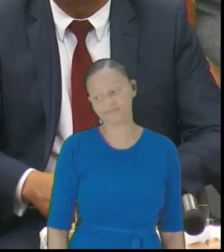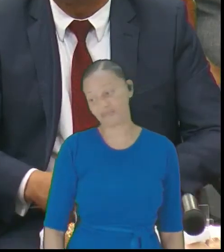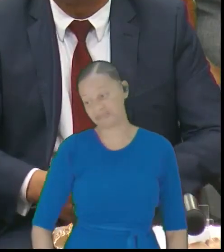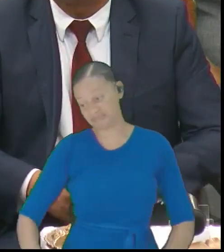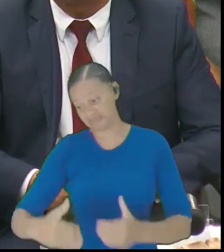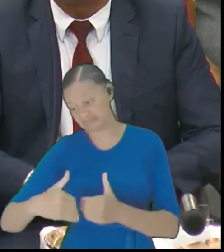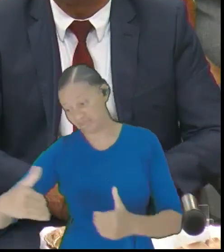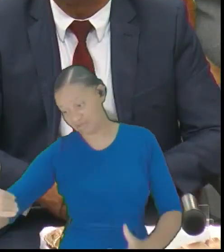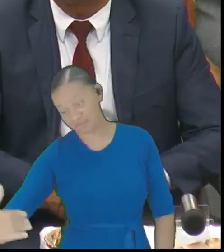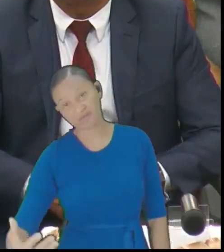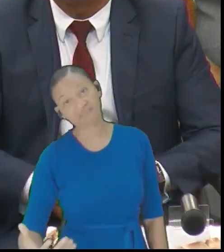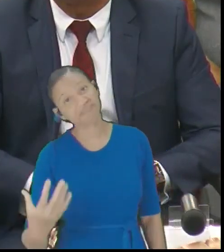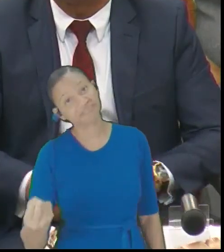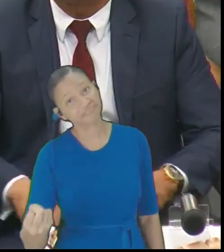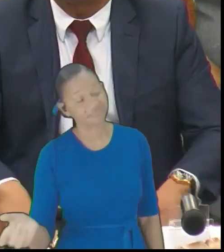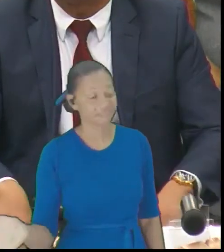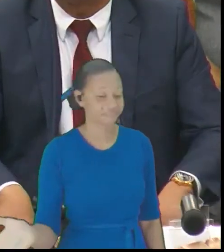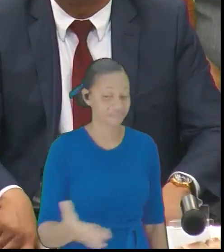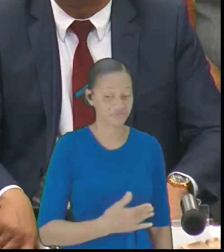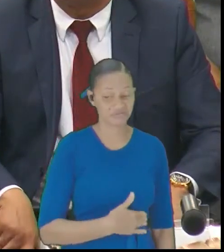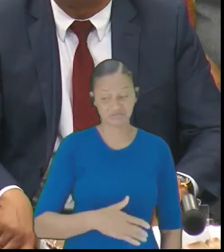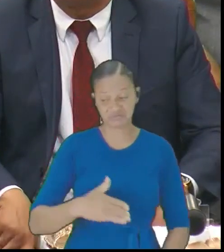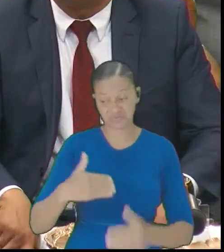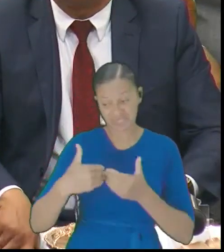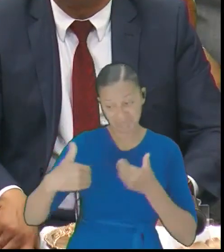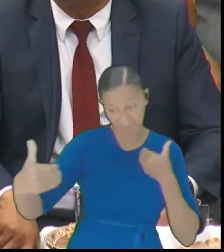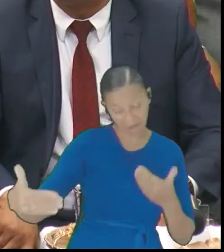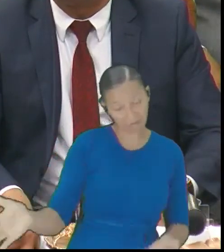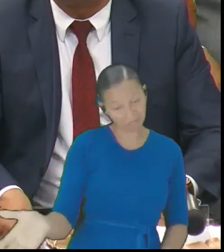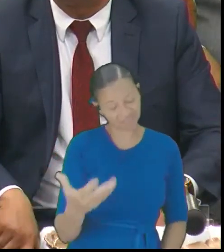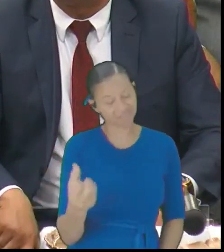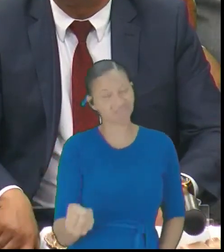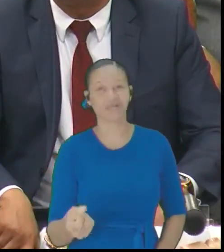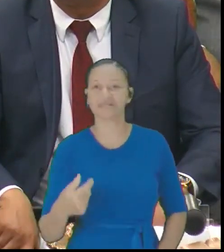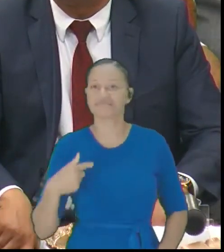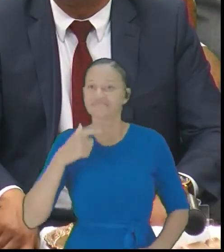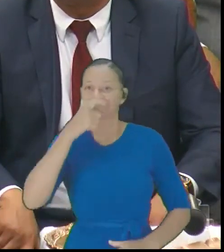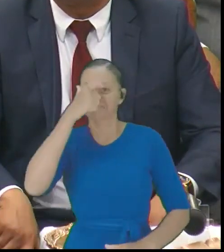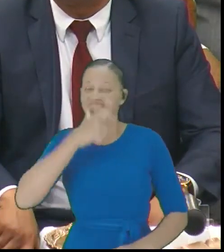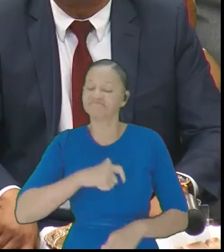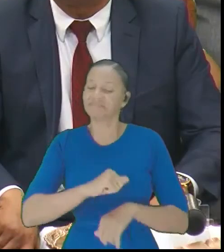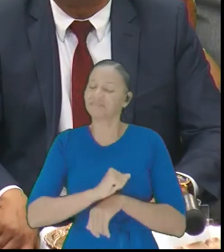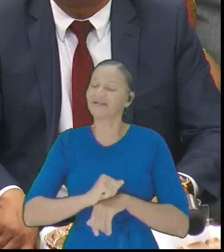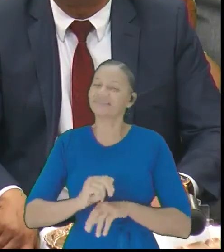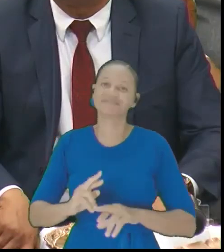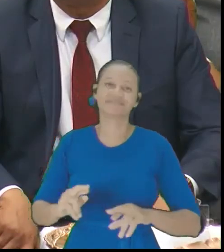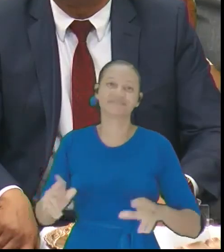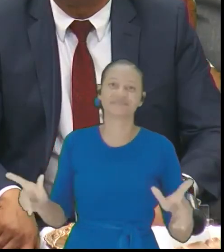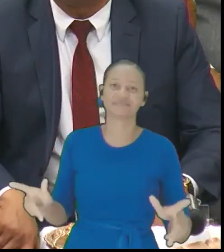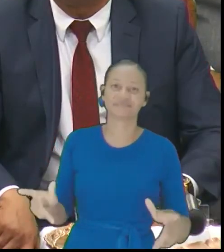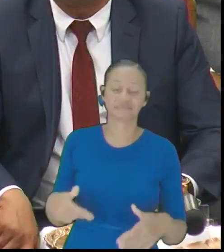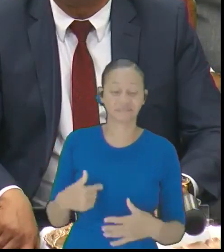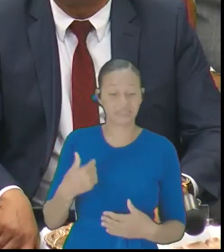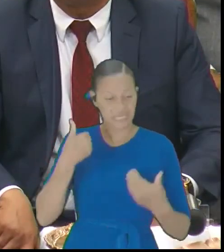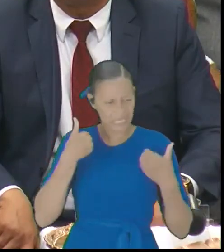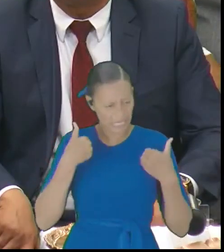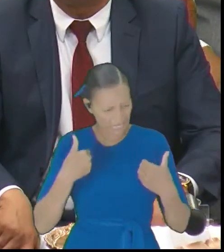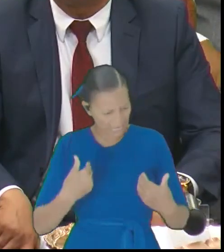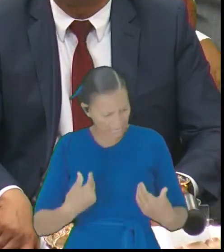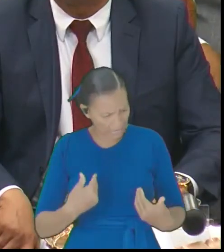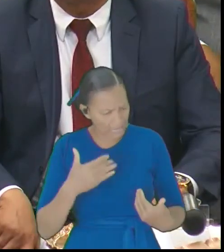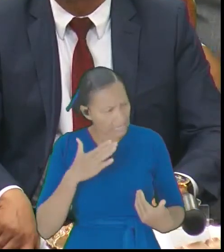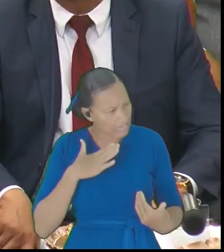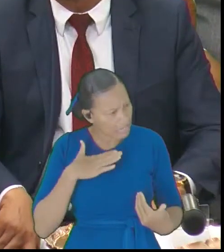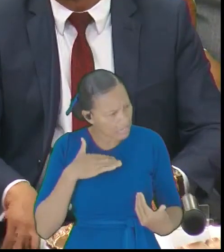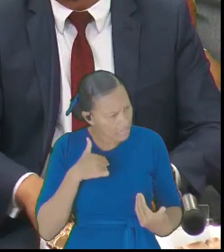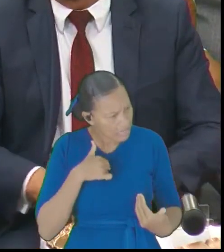daqui, saiu da tenda, rompeu comunhão. Não. Abraão está dizendo, no que depender de mim,